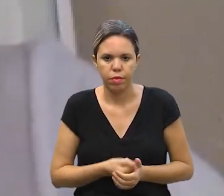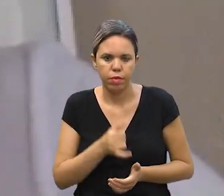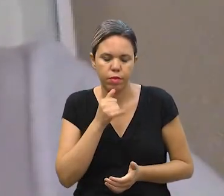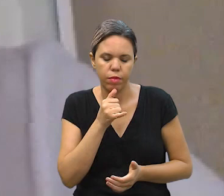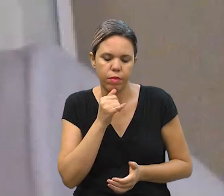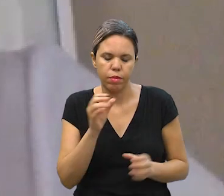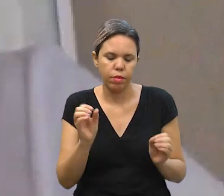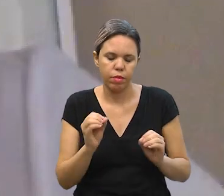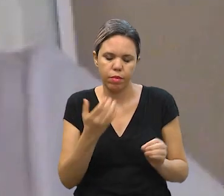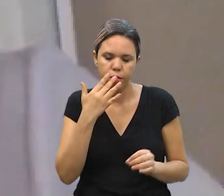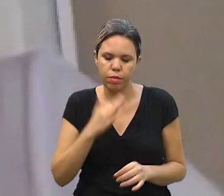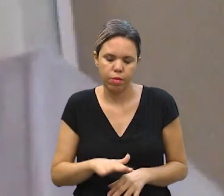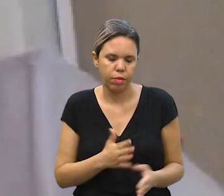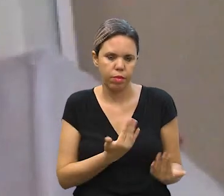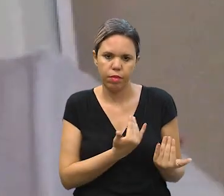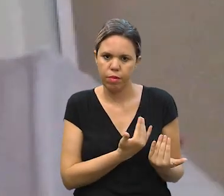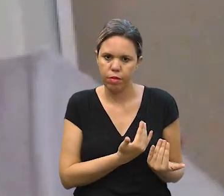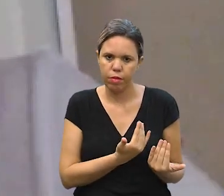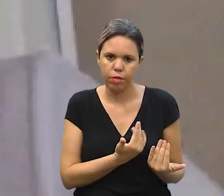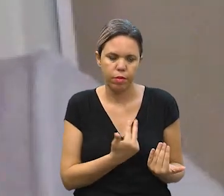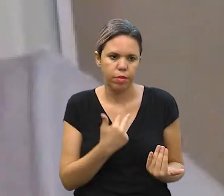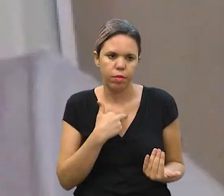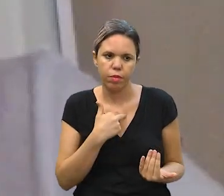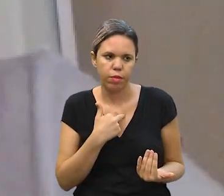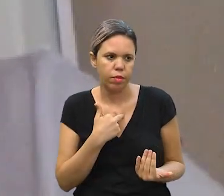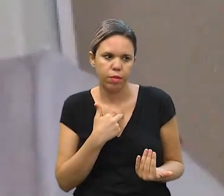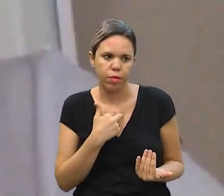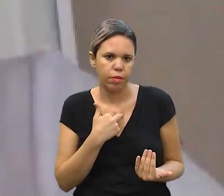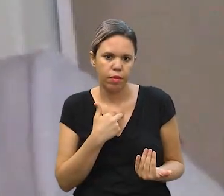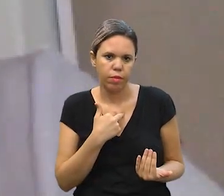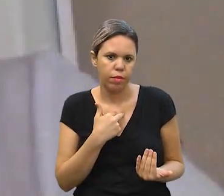nenhuma criança, nenhum jovem pode